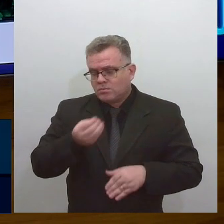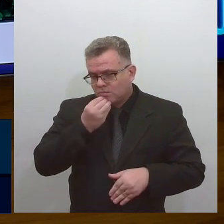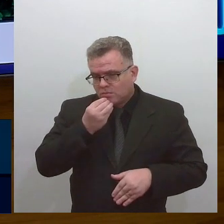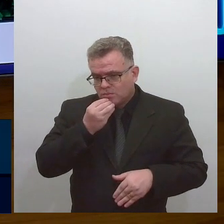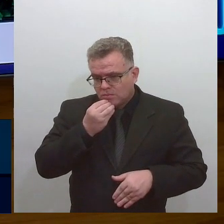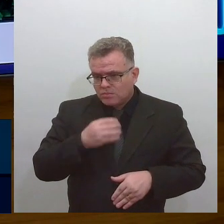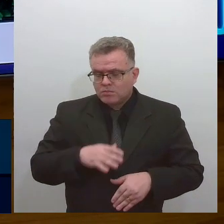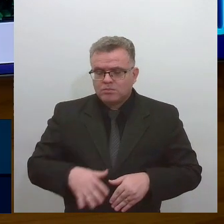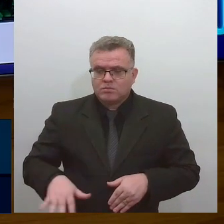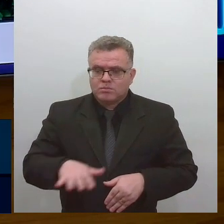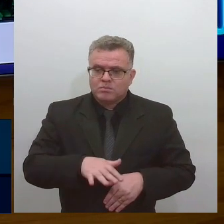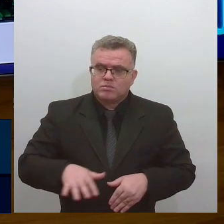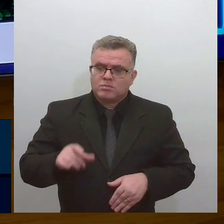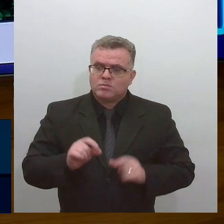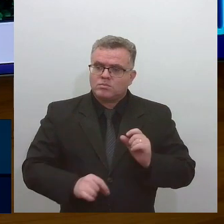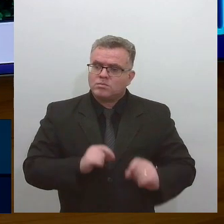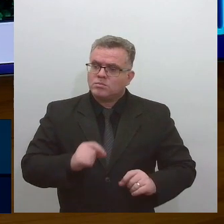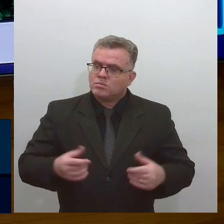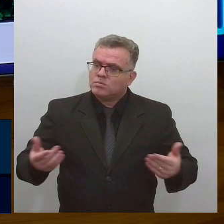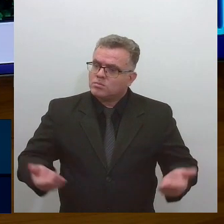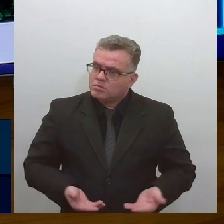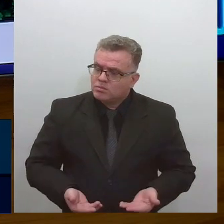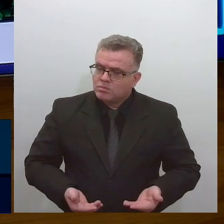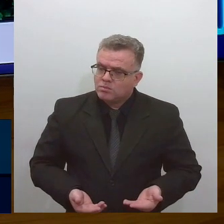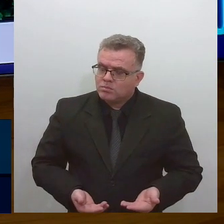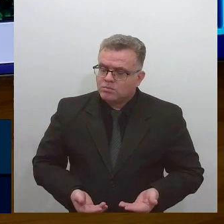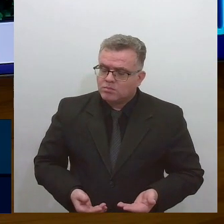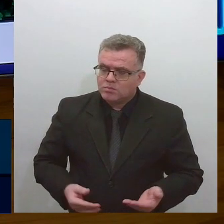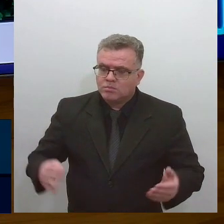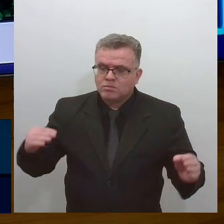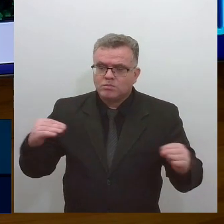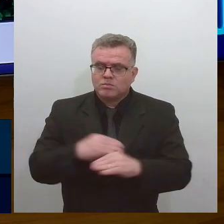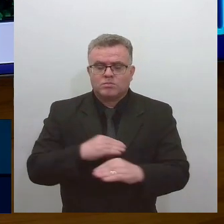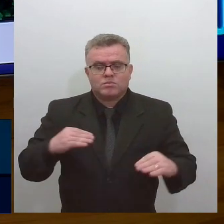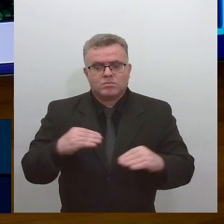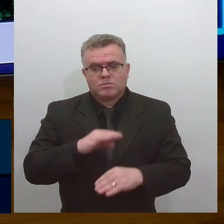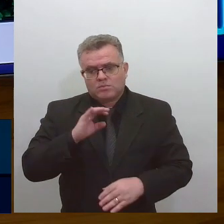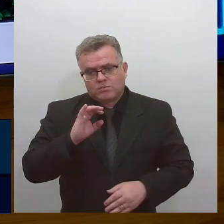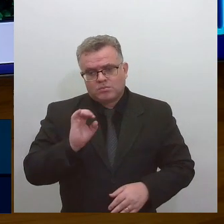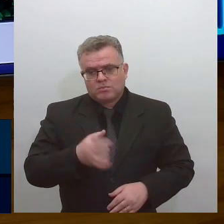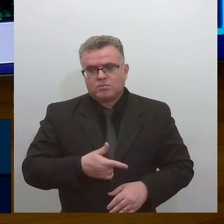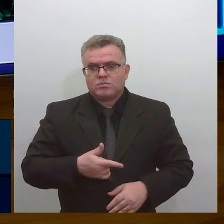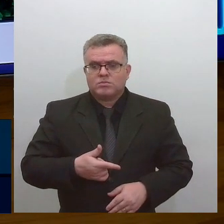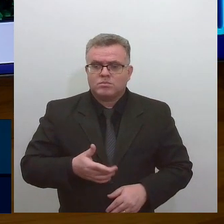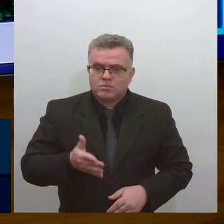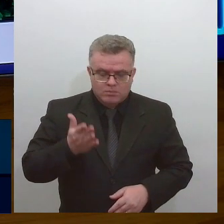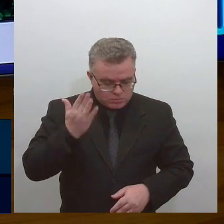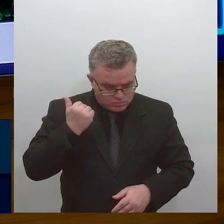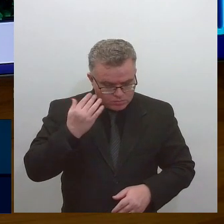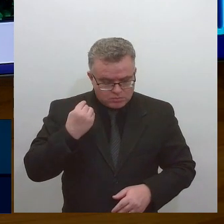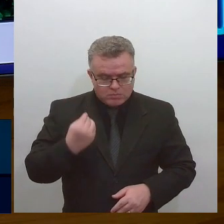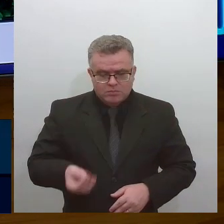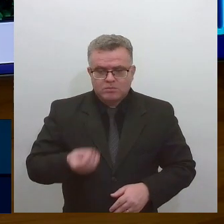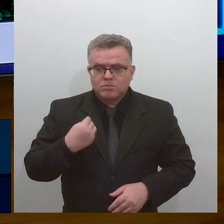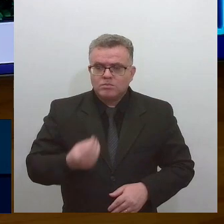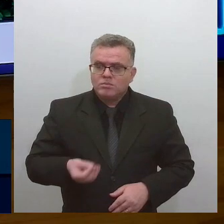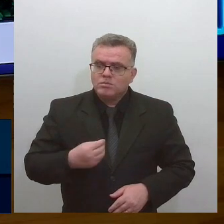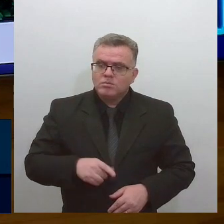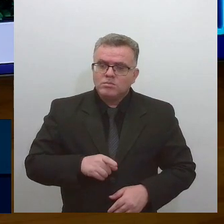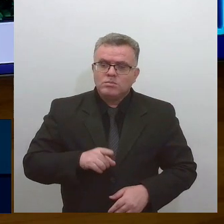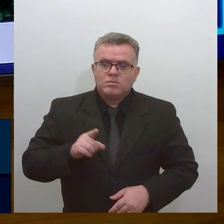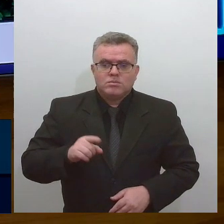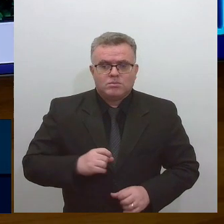quem trafega por Instância sabe que o o tráfego lá tá praticamente impossível muito complicado